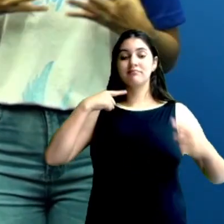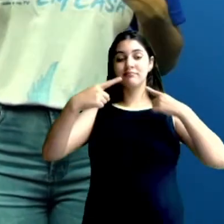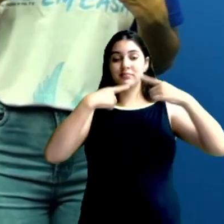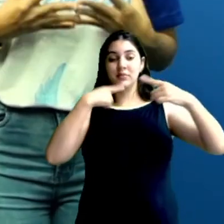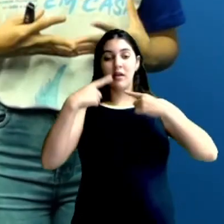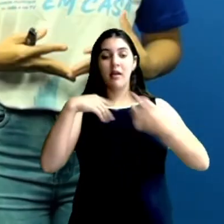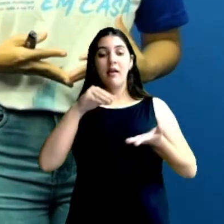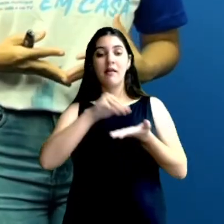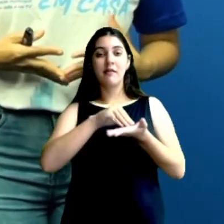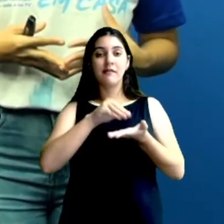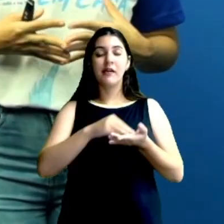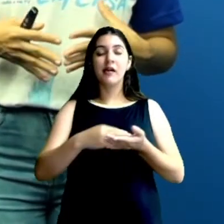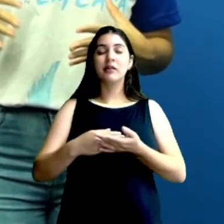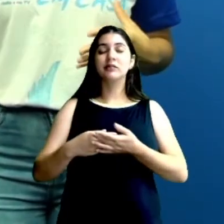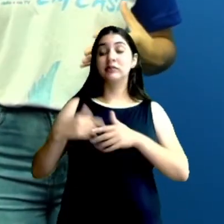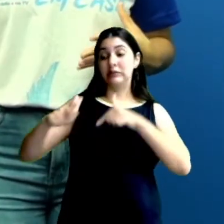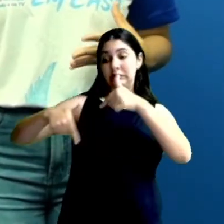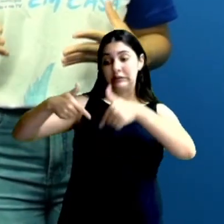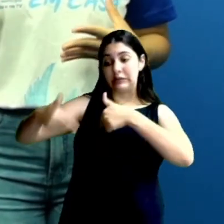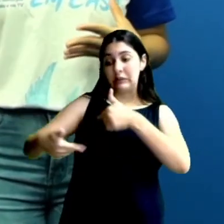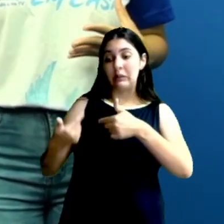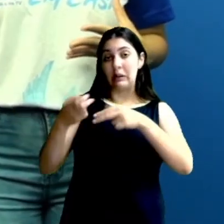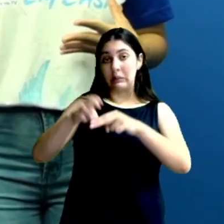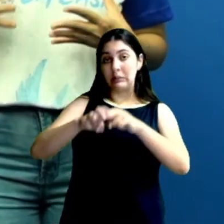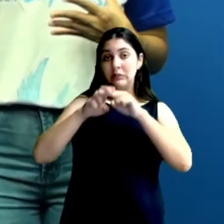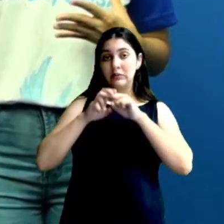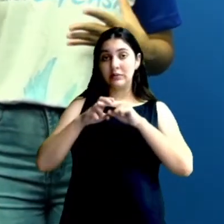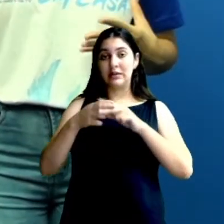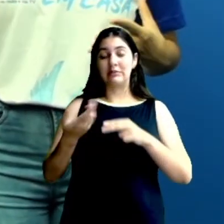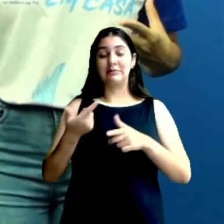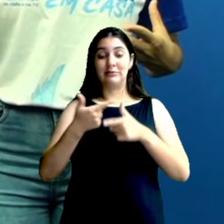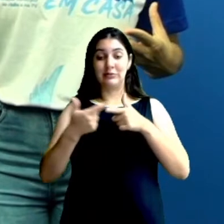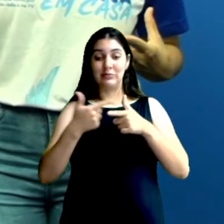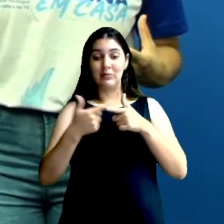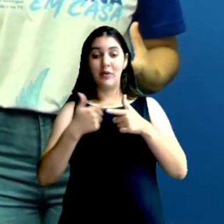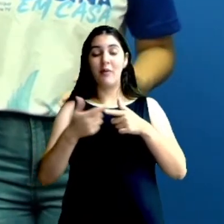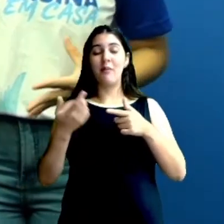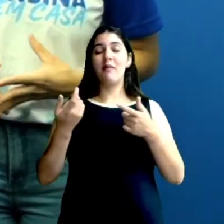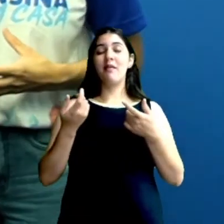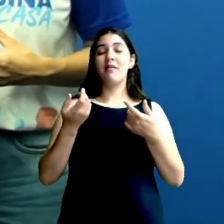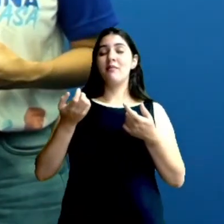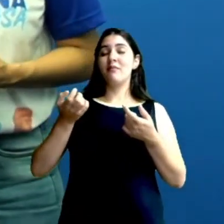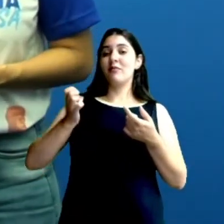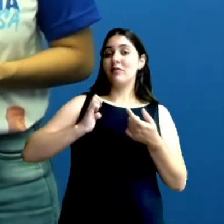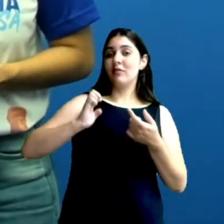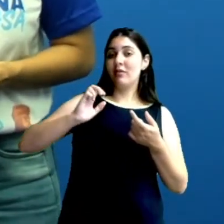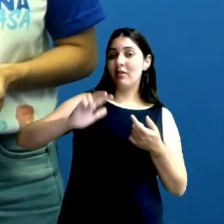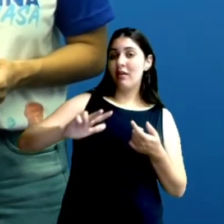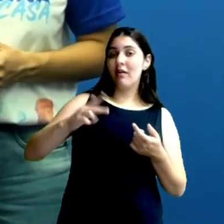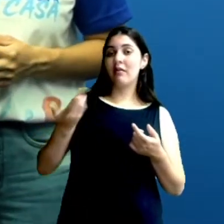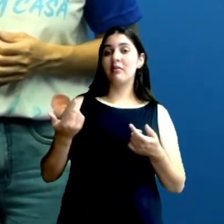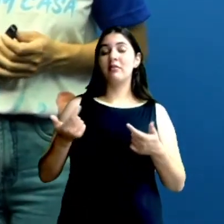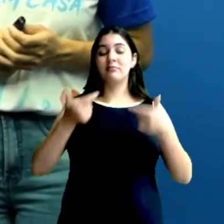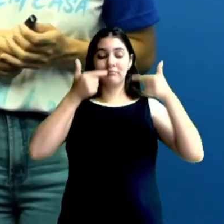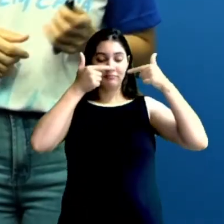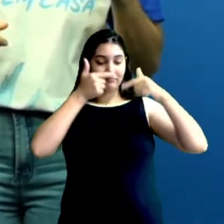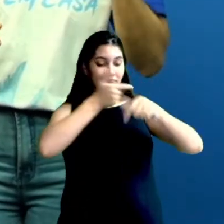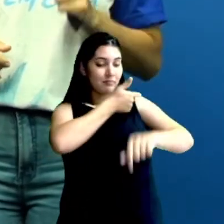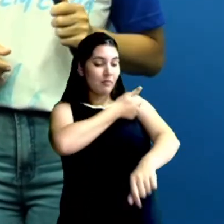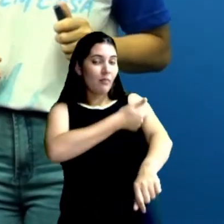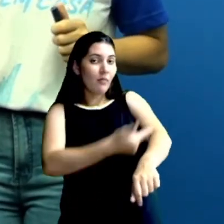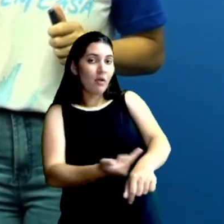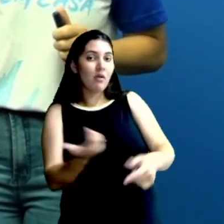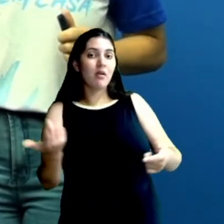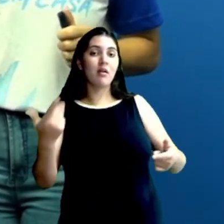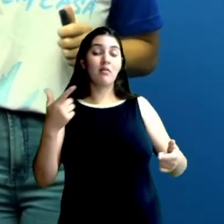a falta de emprego por conta da crise sanitária, ética e moral que a gente vem passando, é porque